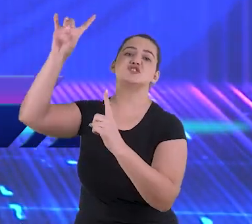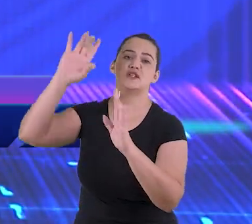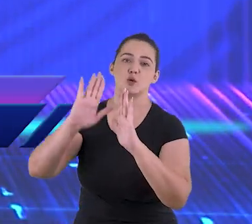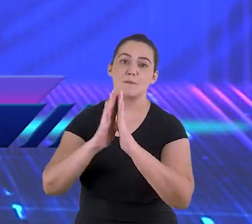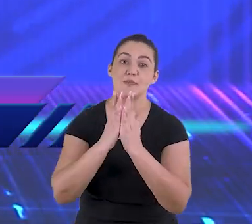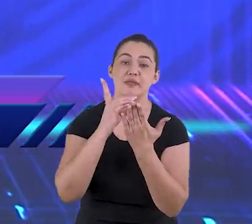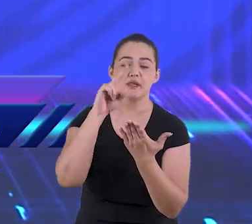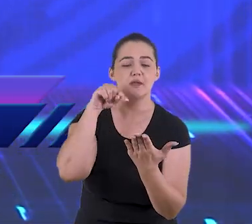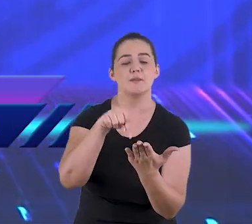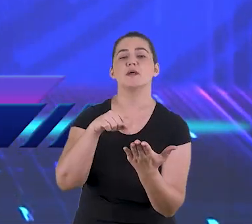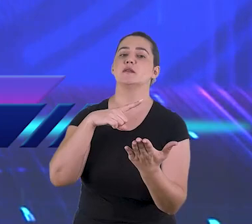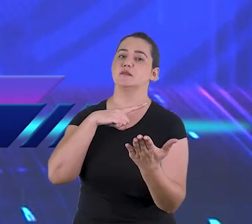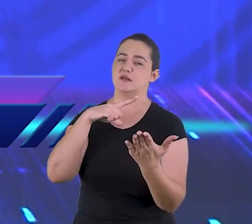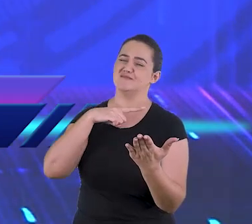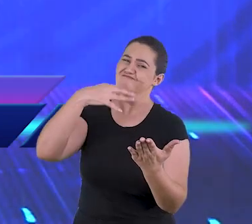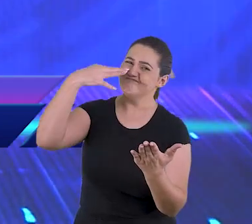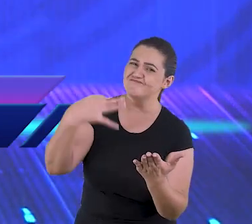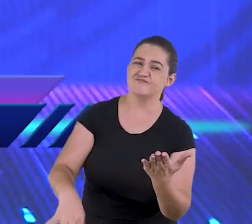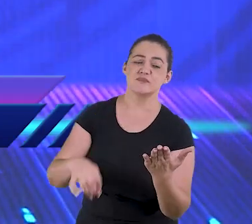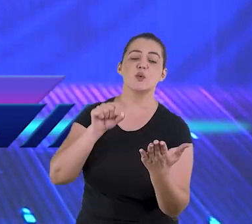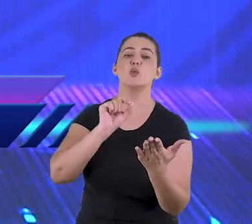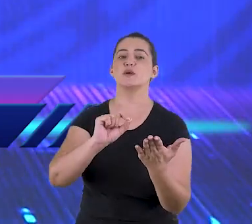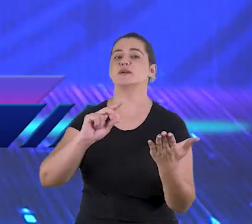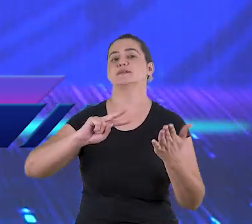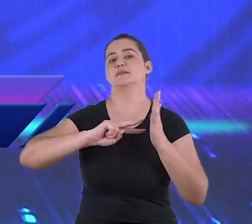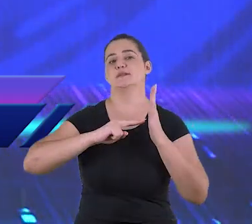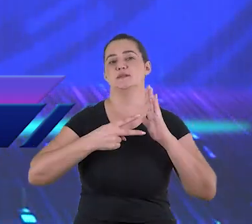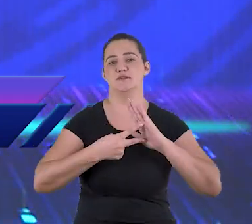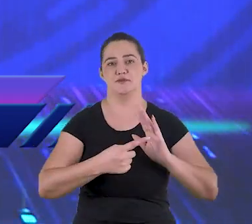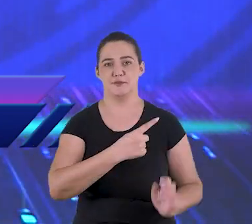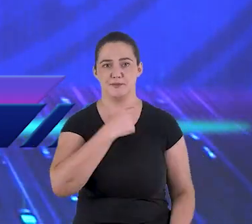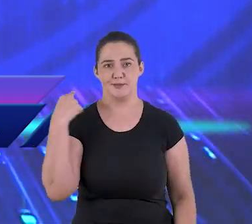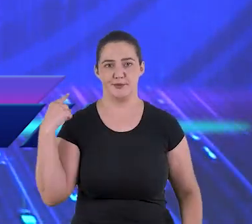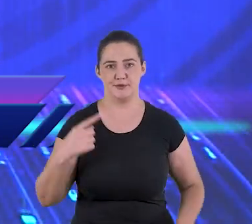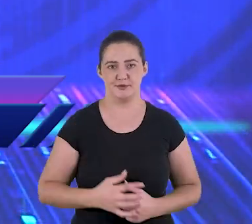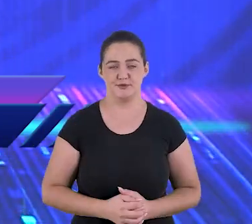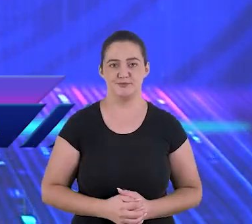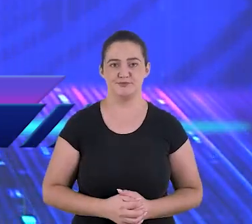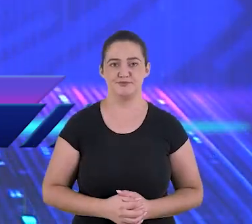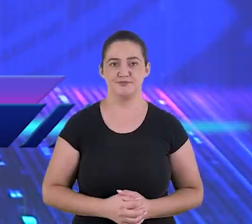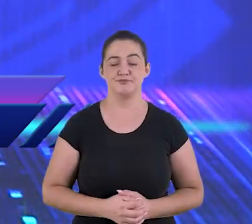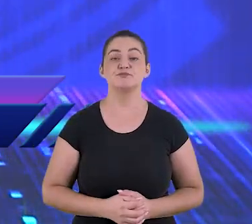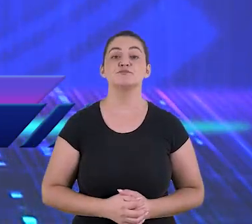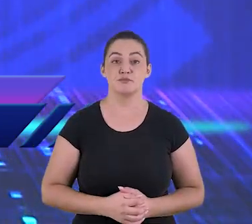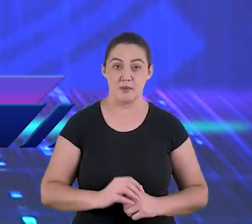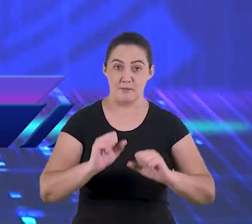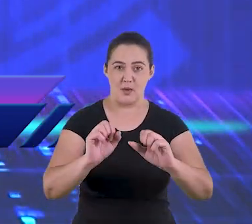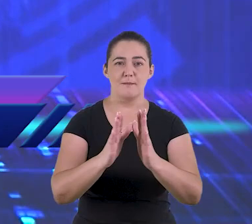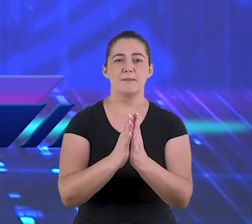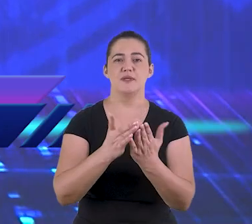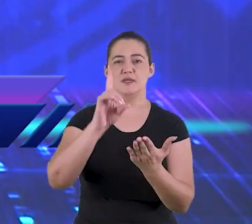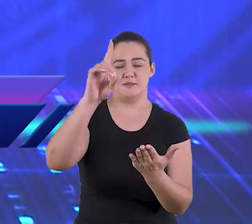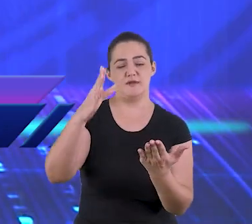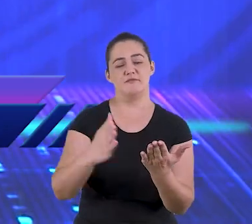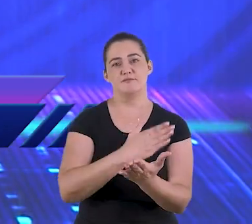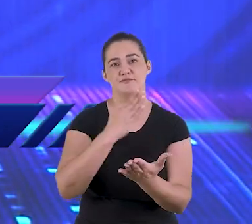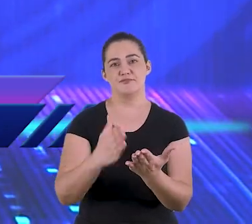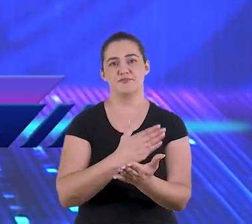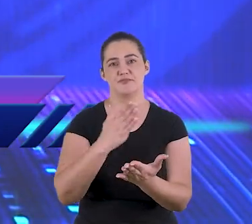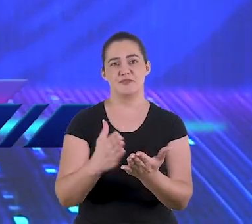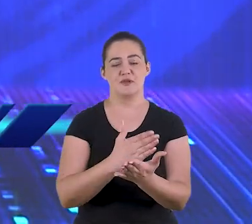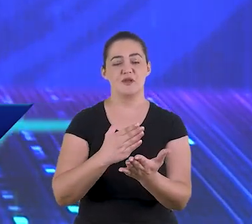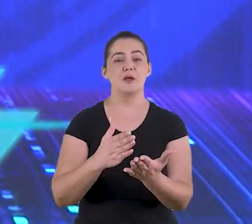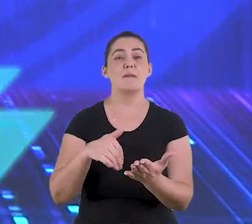de Deus que nós vamos entender exatamente o enigma da morte. Eu quero convidar você a abrir a sua